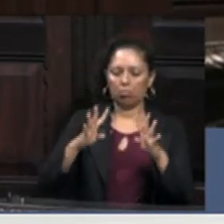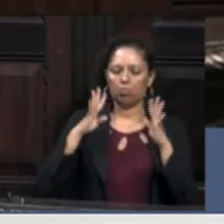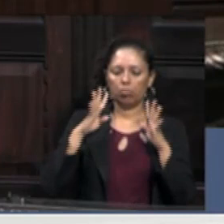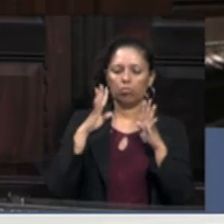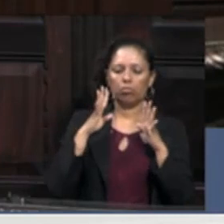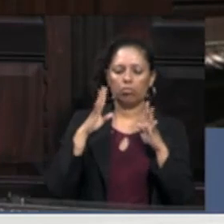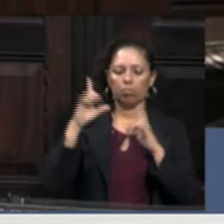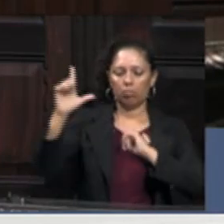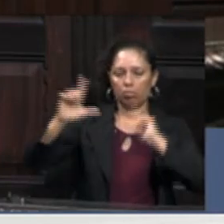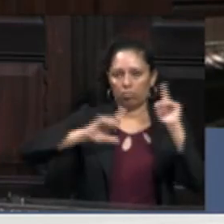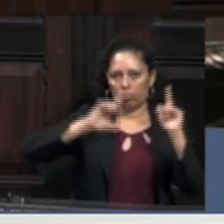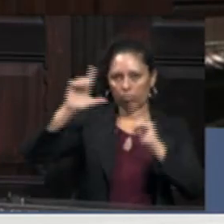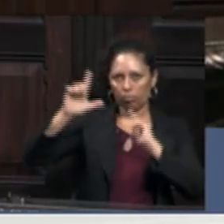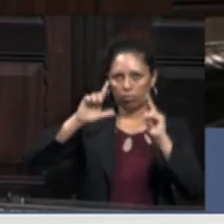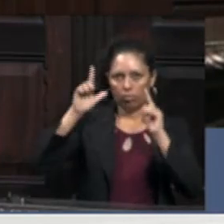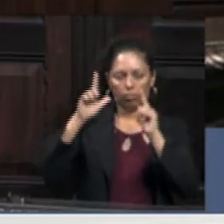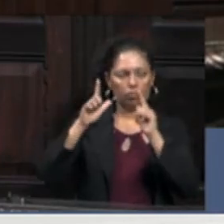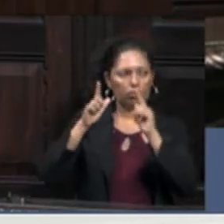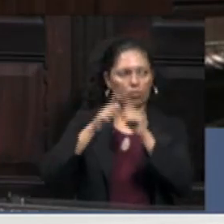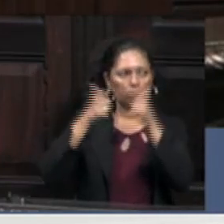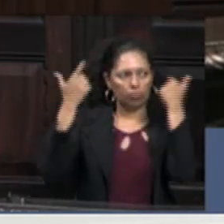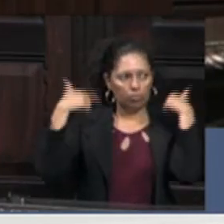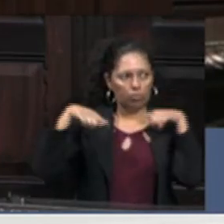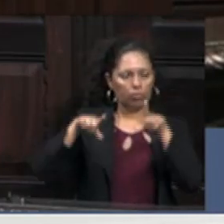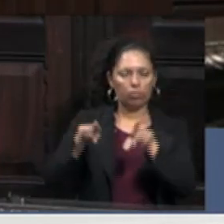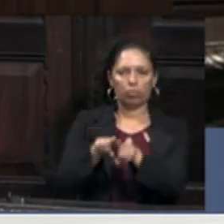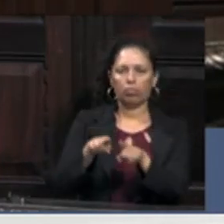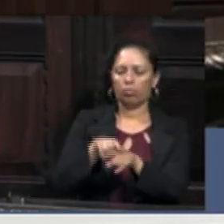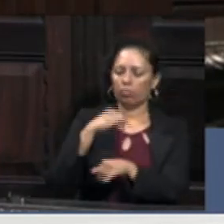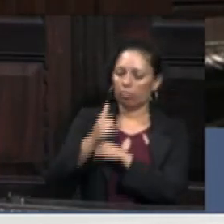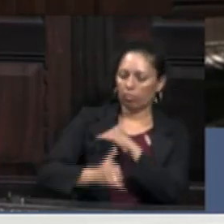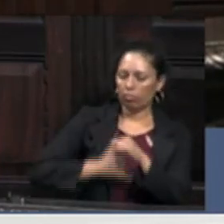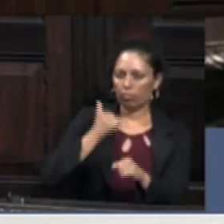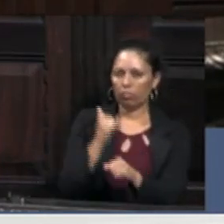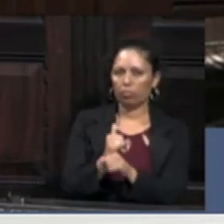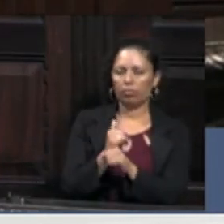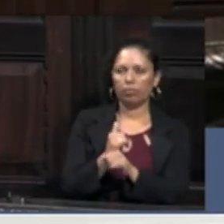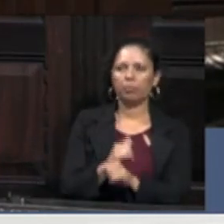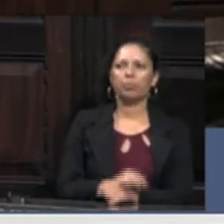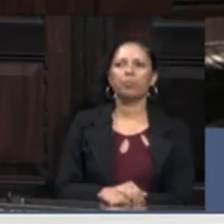TV Alerj e aqueles que nos acompanham pelas redes sociais.